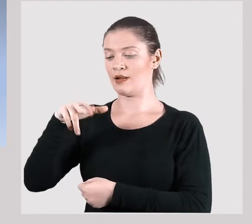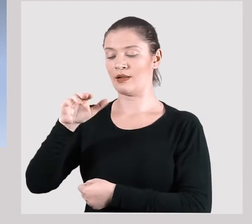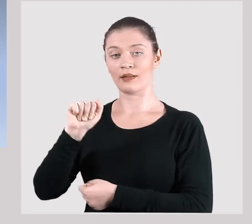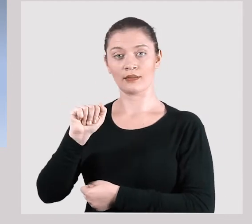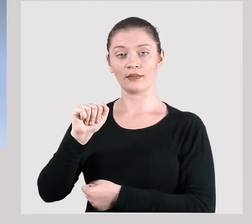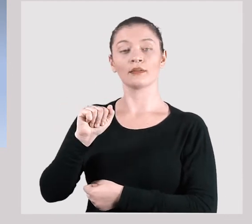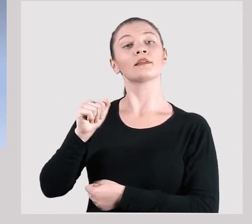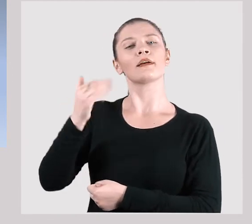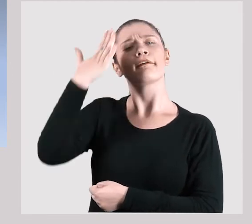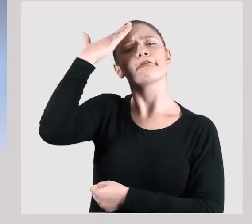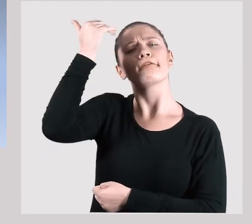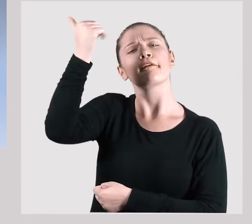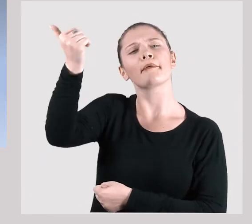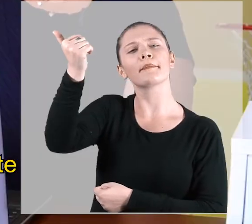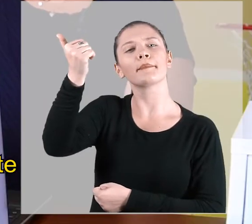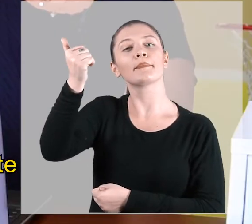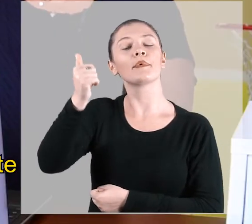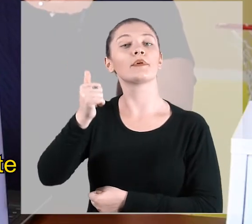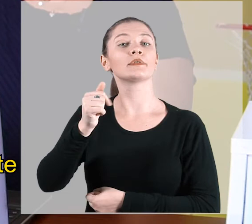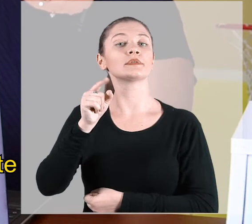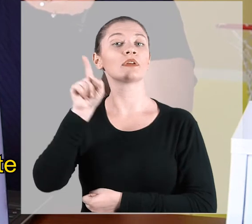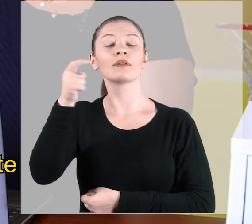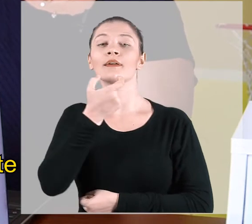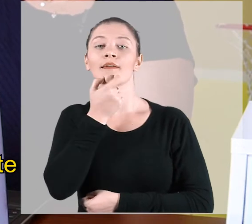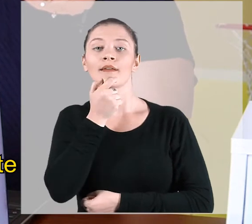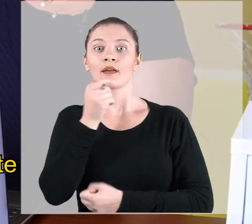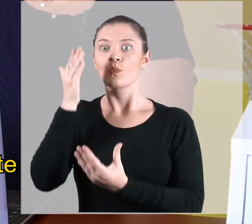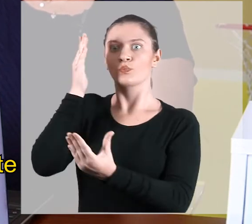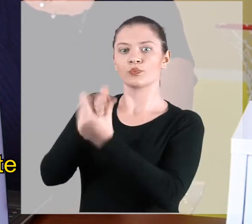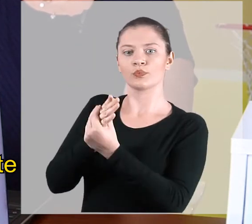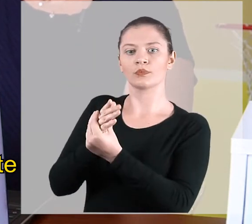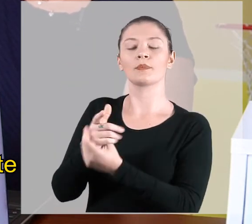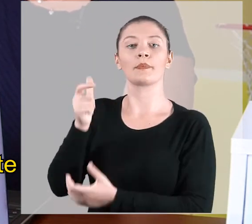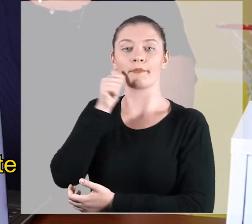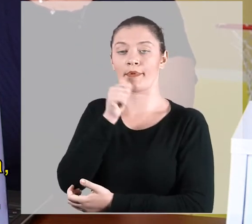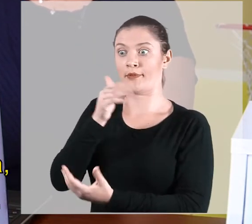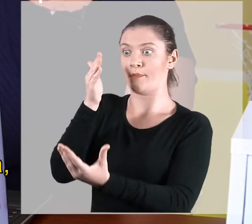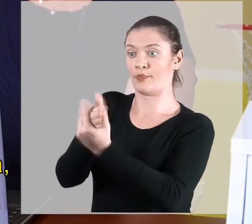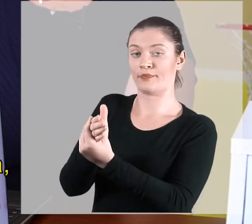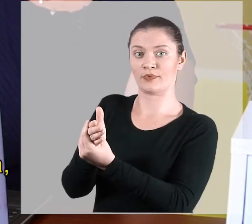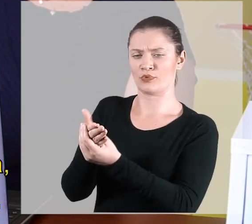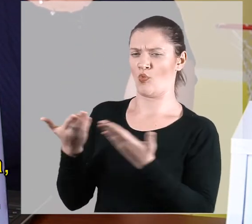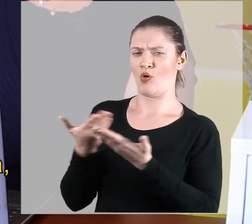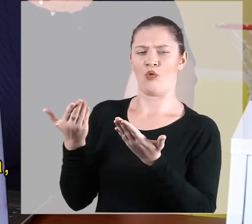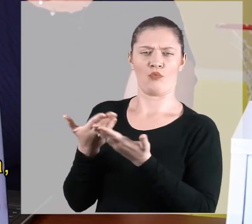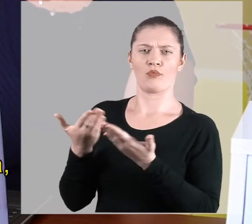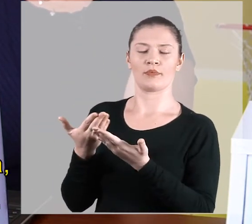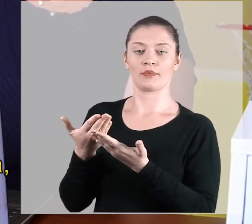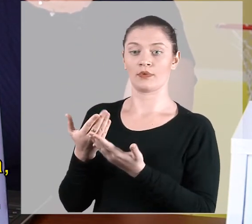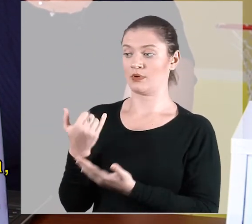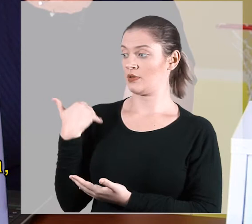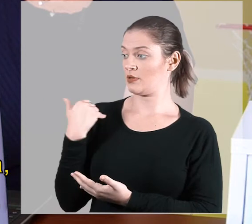famosa na Inglaterra, que foi processada recentemente por uma menina que aos 16